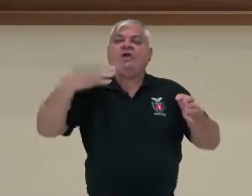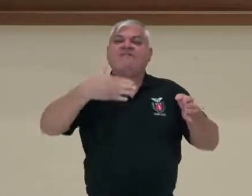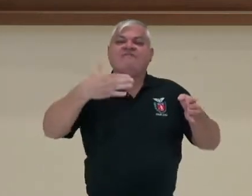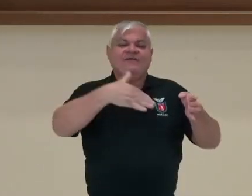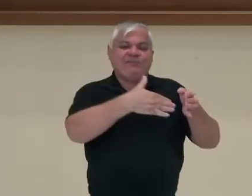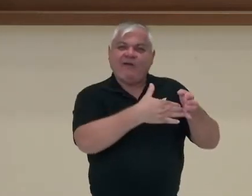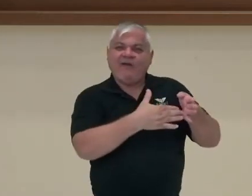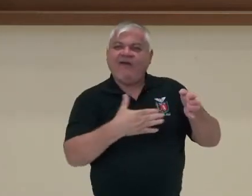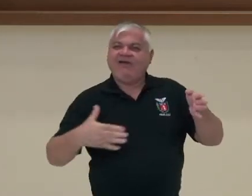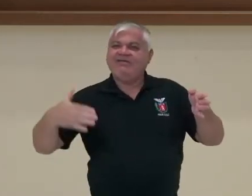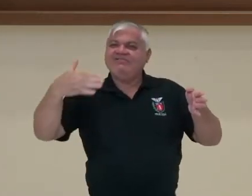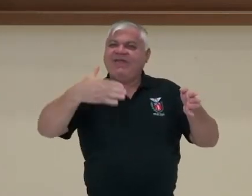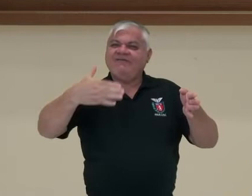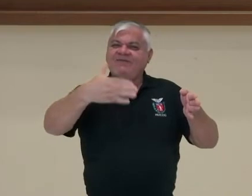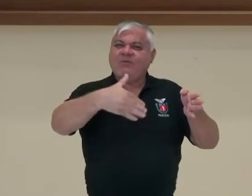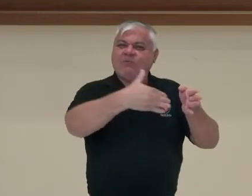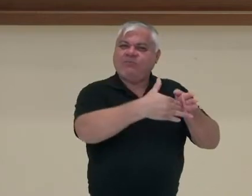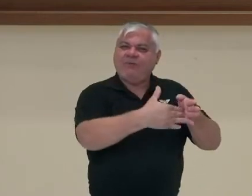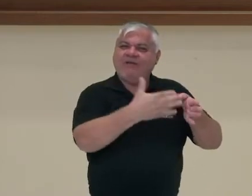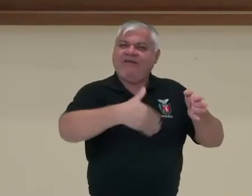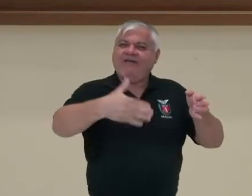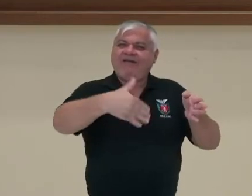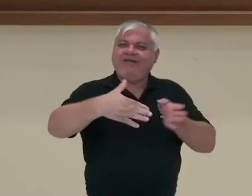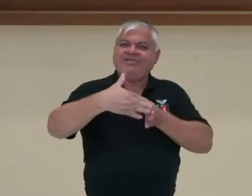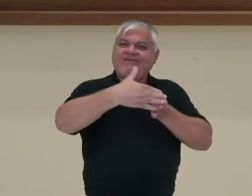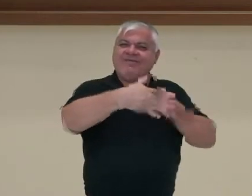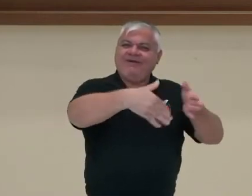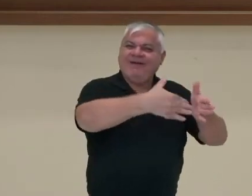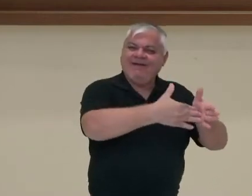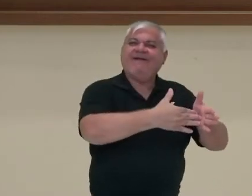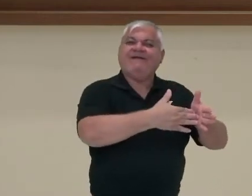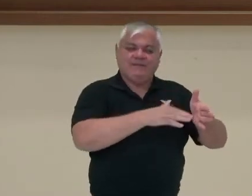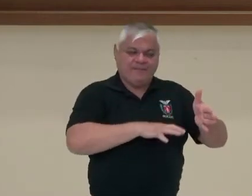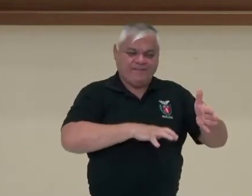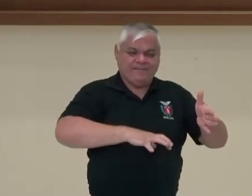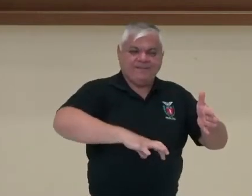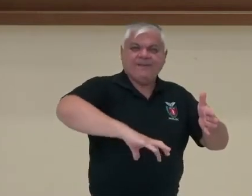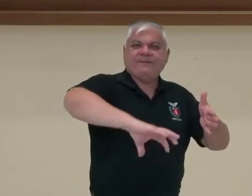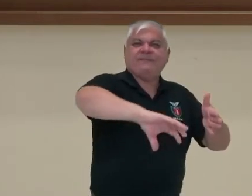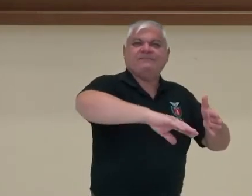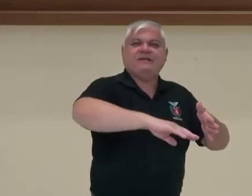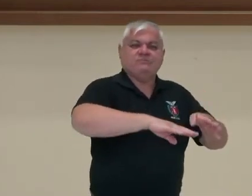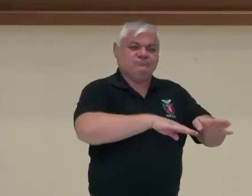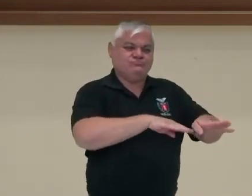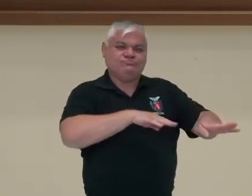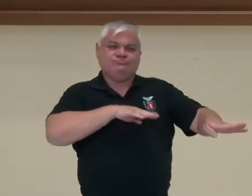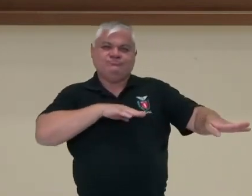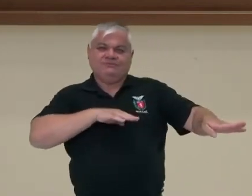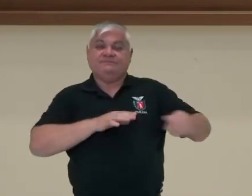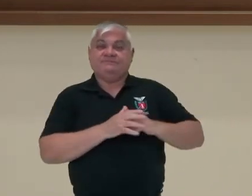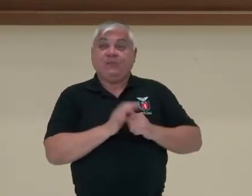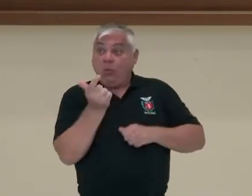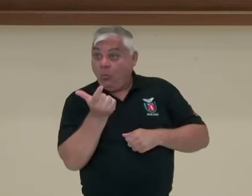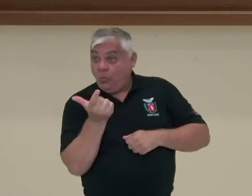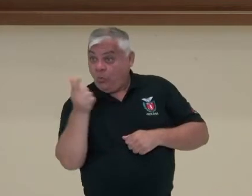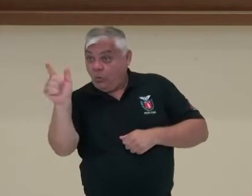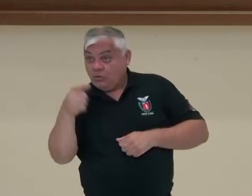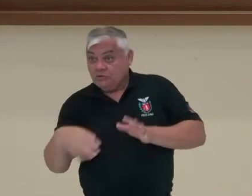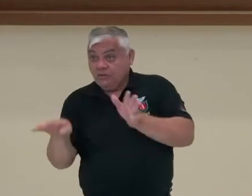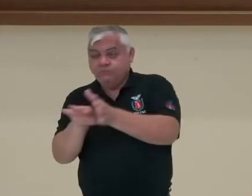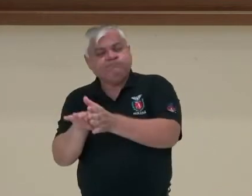Sevilha. E aqui nos portos designados. Se aportasse em outro lugar,